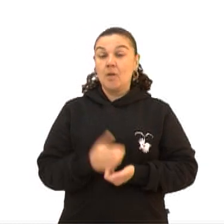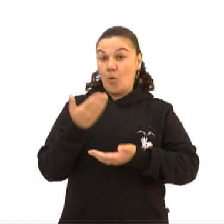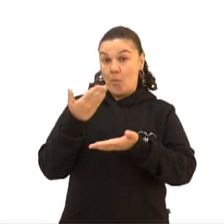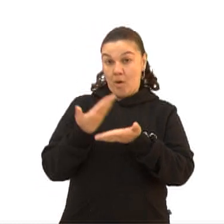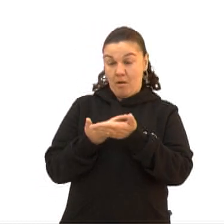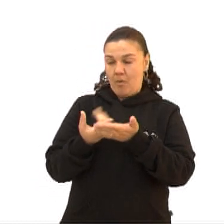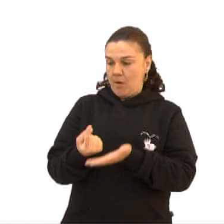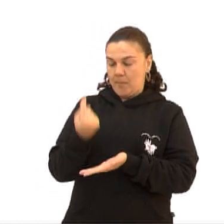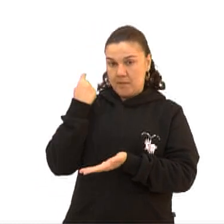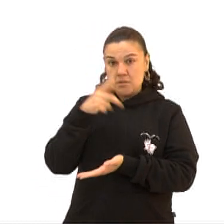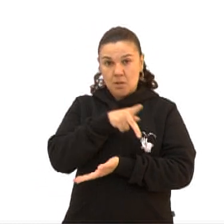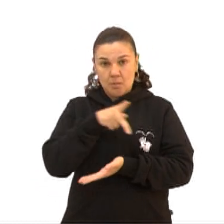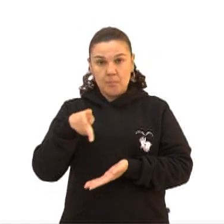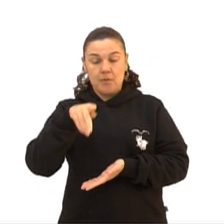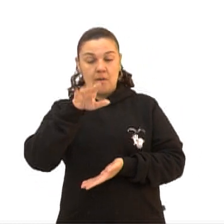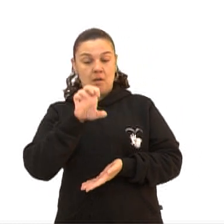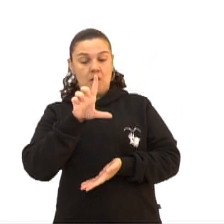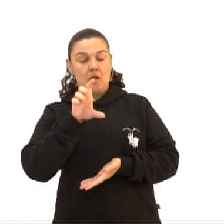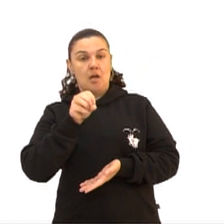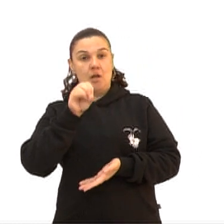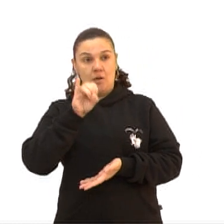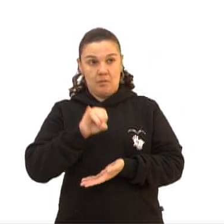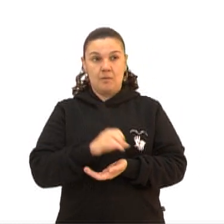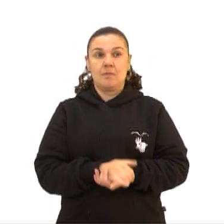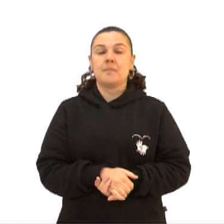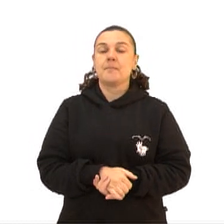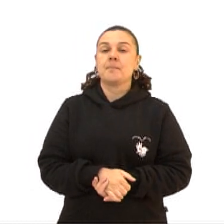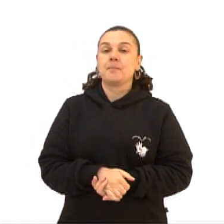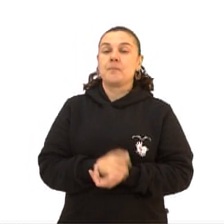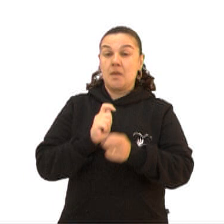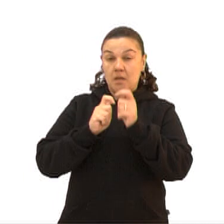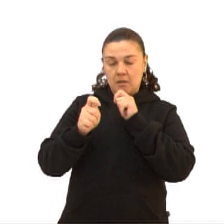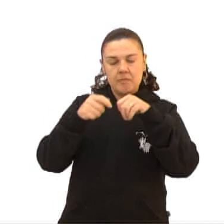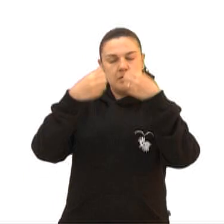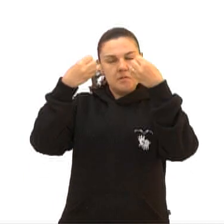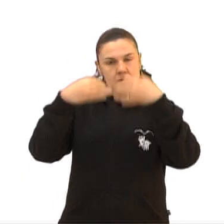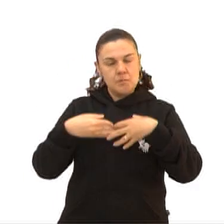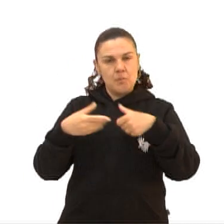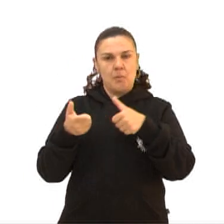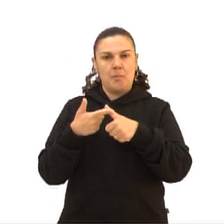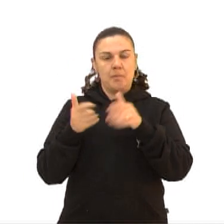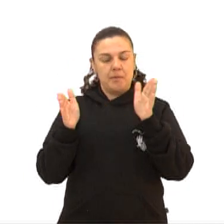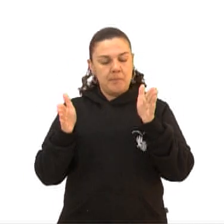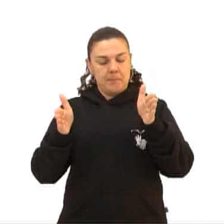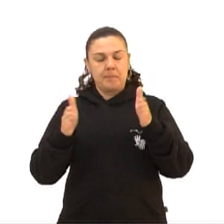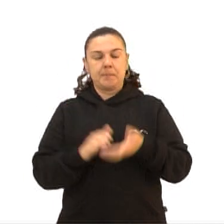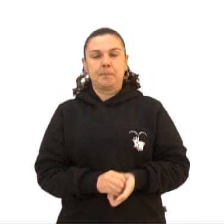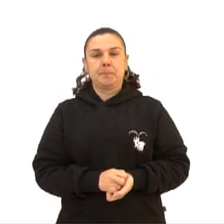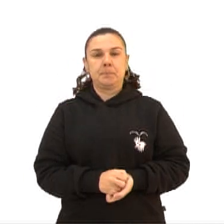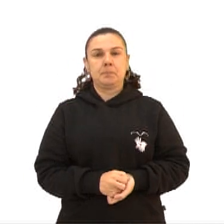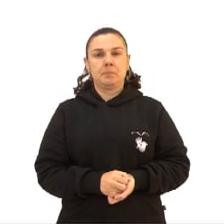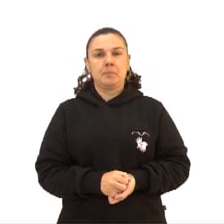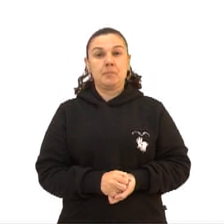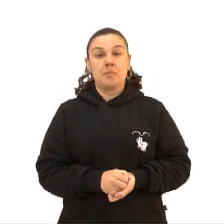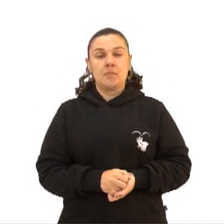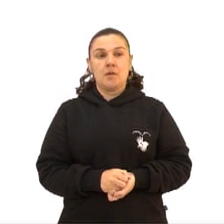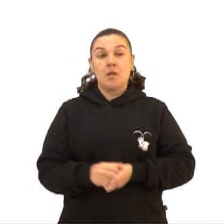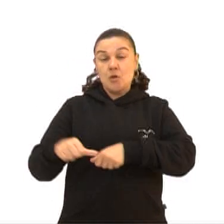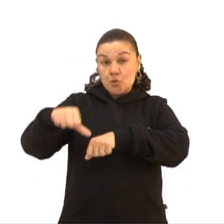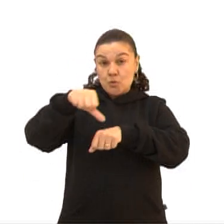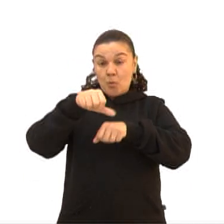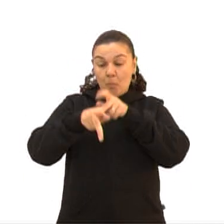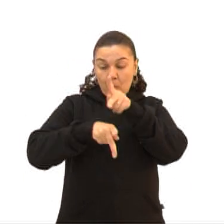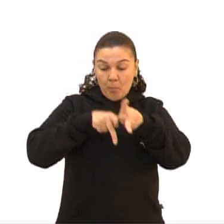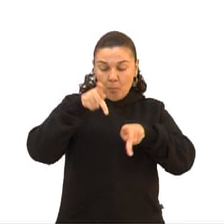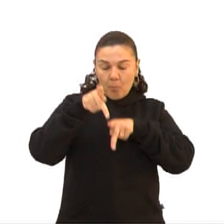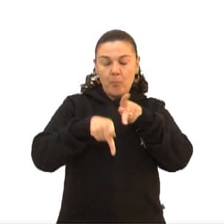com o professor Eloy Corrêa, né, ele nos disse, na primeira parte de sua entrevista, que os povos nativos